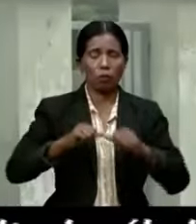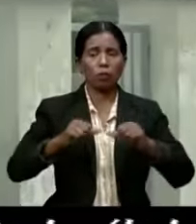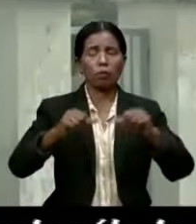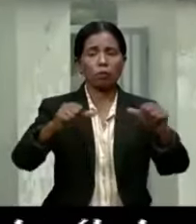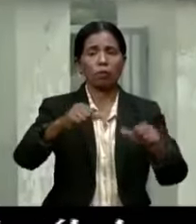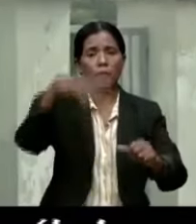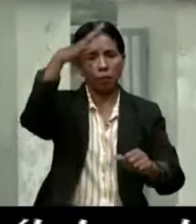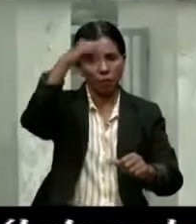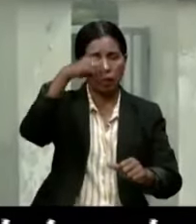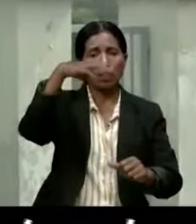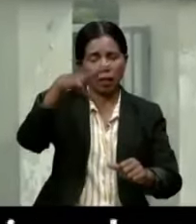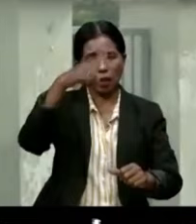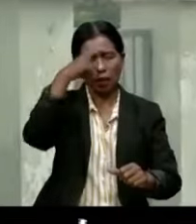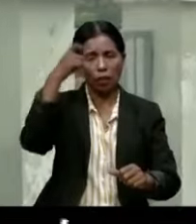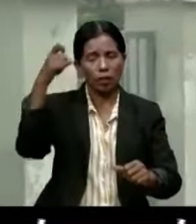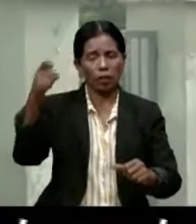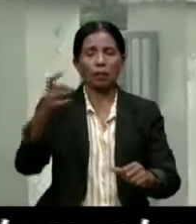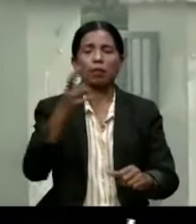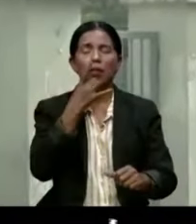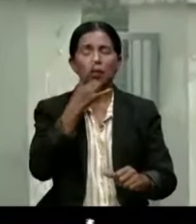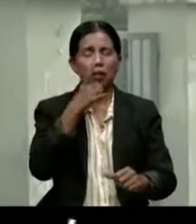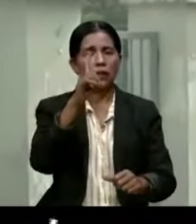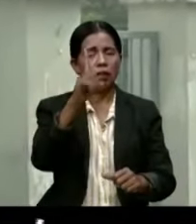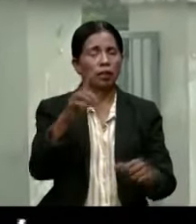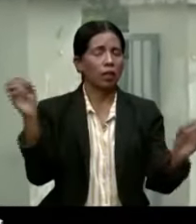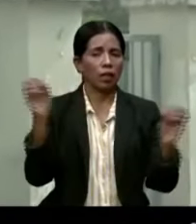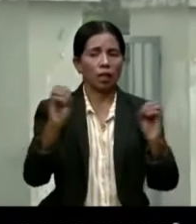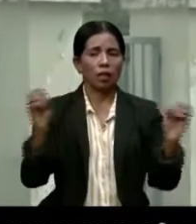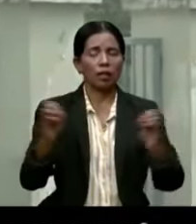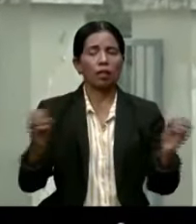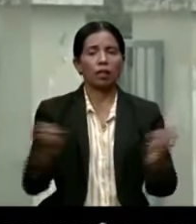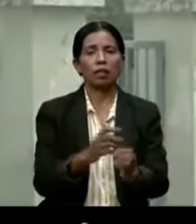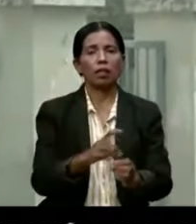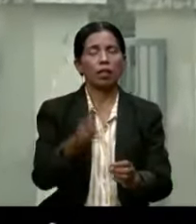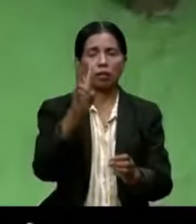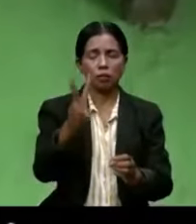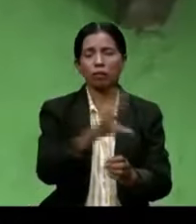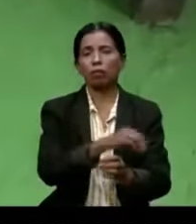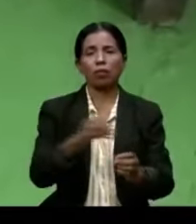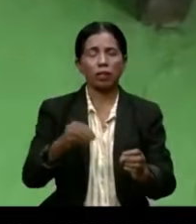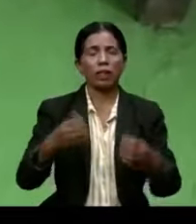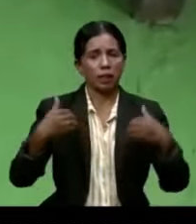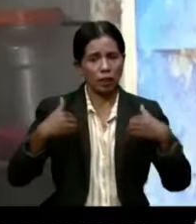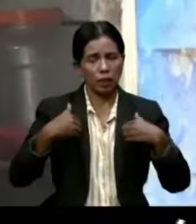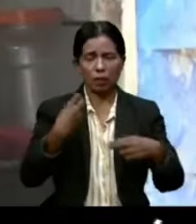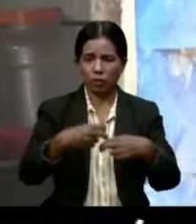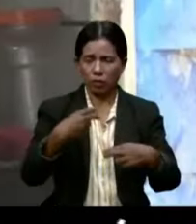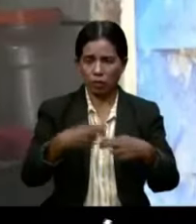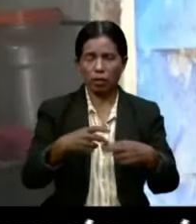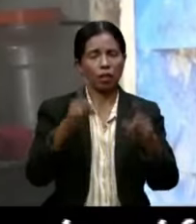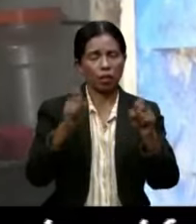mate lakan, tamba subestensão elétrica e de la ia reserva, nune wen hiram mosu failan suruma tem ki